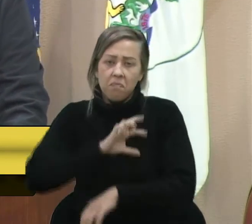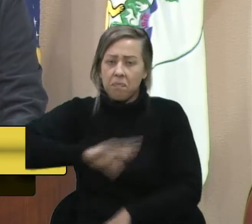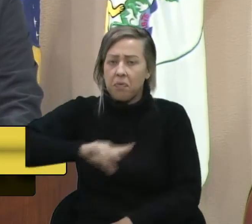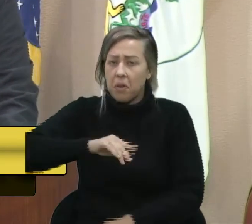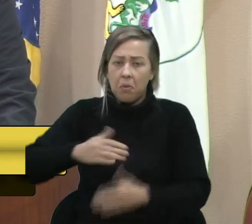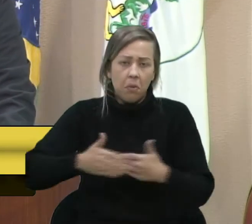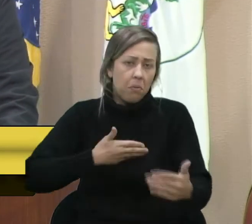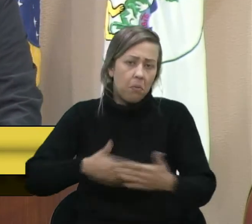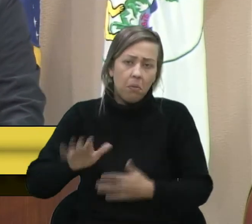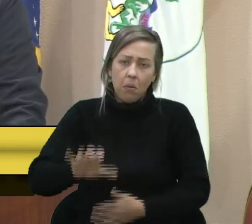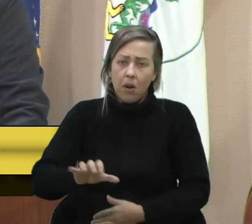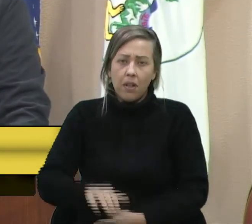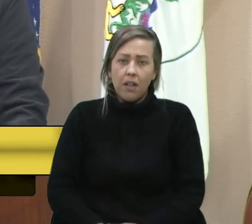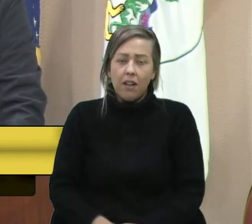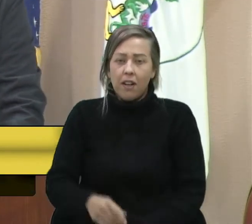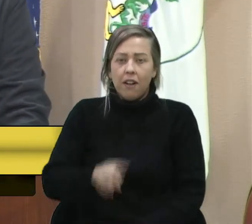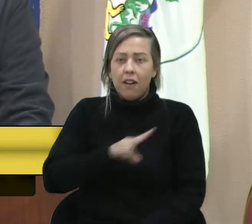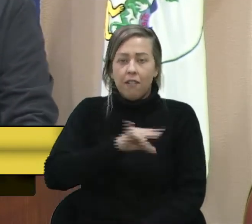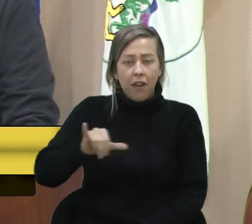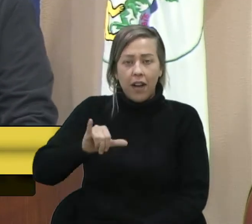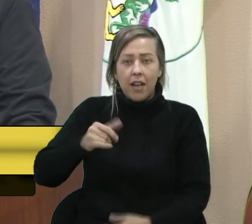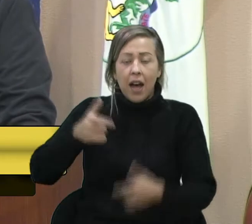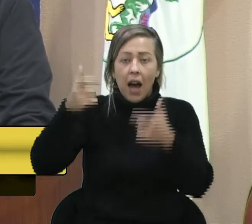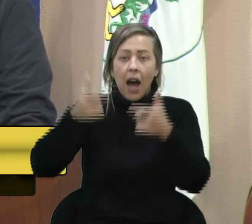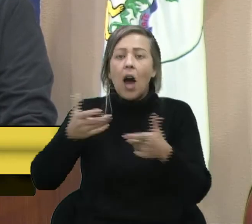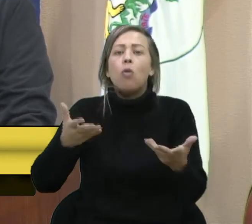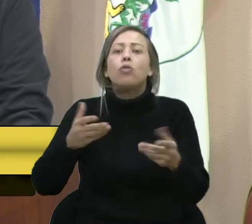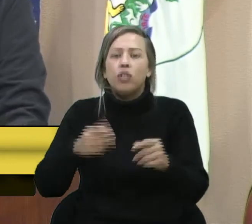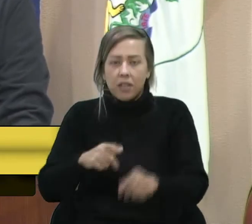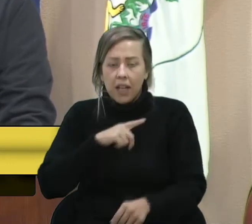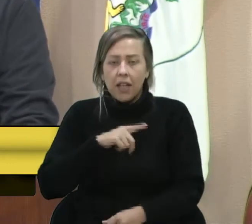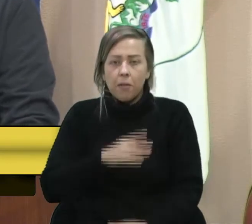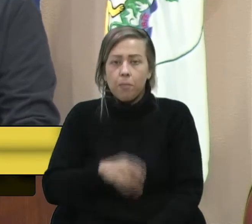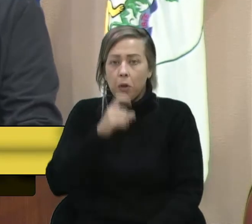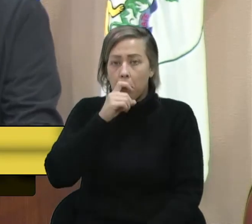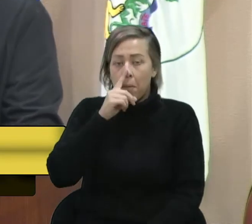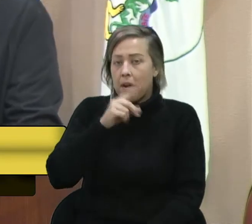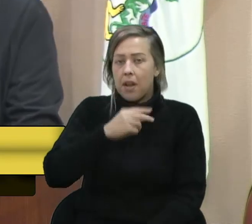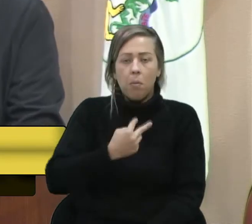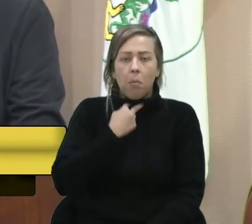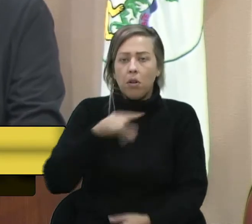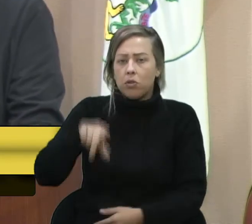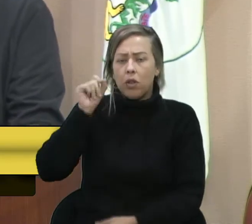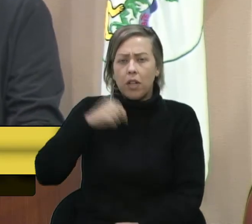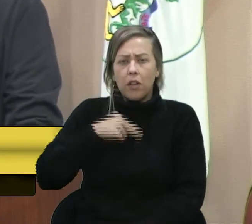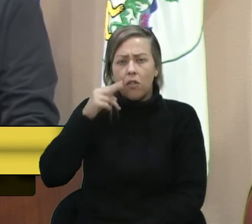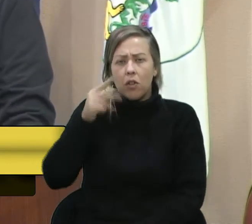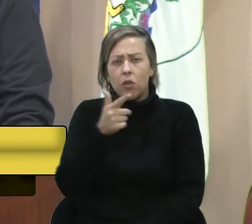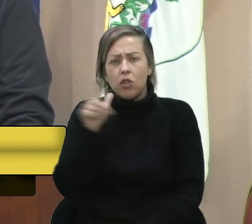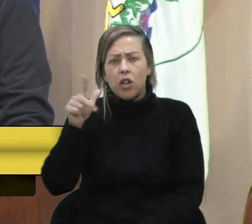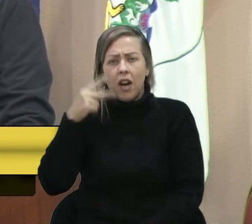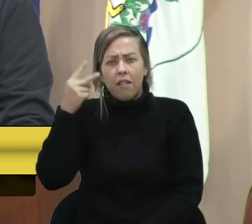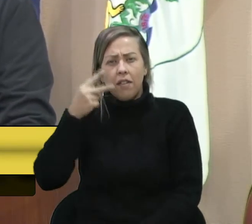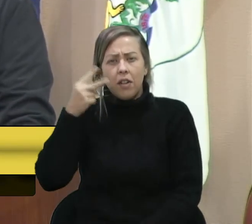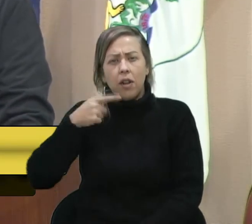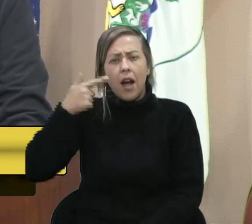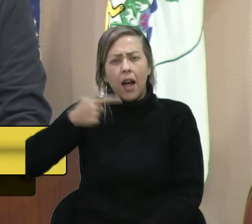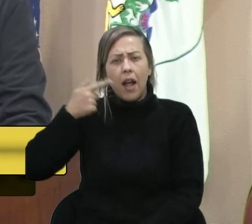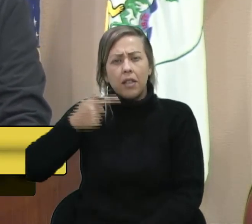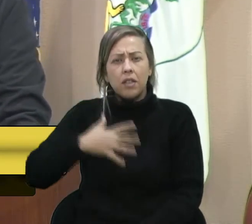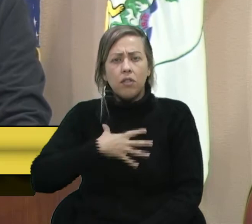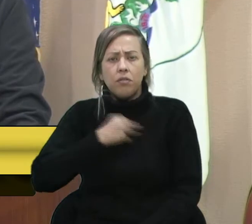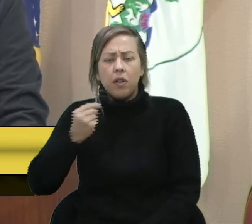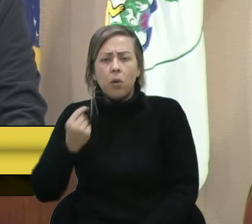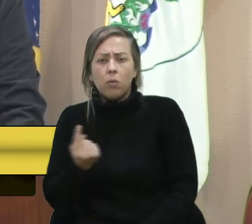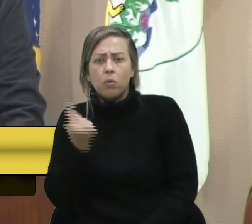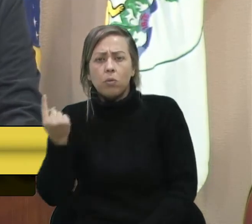vai onde eles te mandam. Não é assim com as creches, vereador Bressan. O pai não pode escolher. Eu vi outro dia aqui a vereadora Gladys reclamando que um filho ia